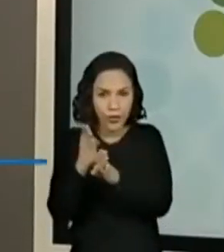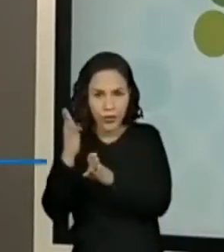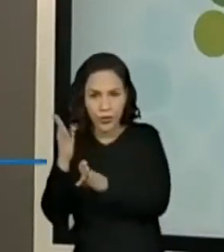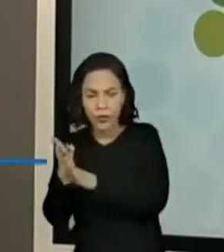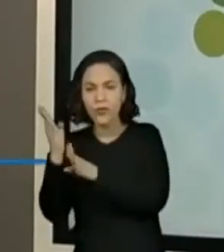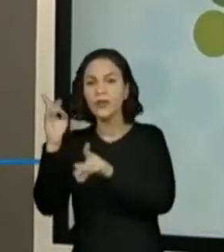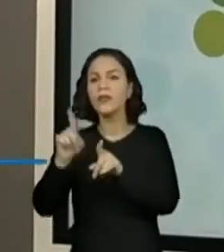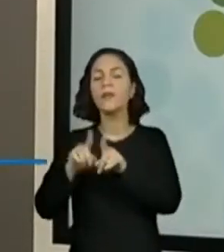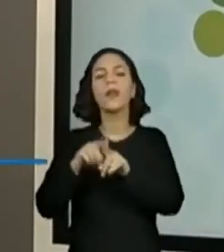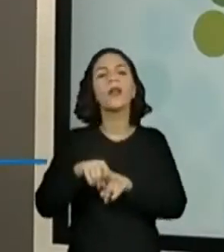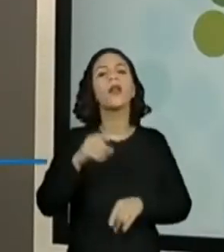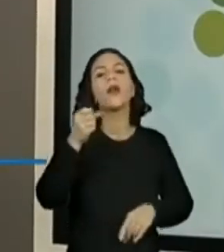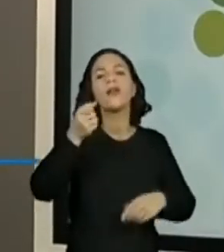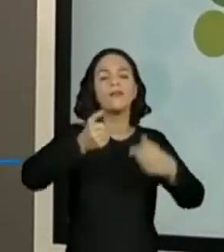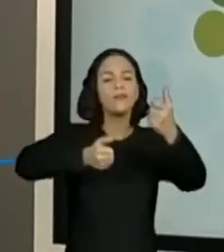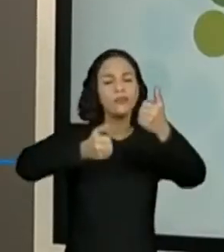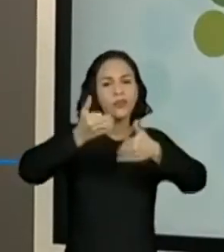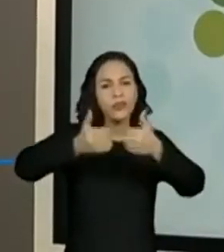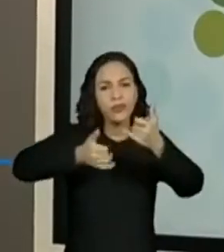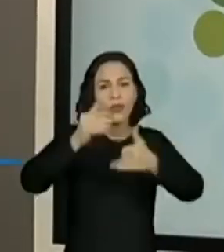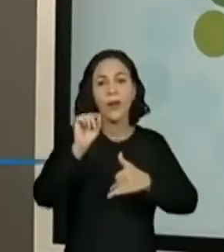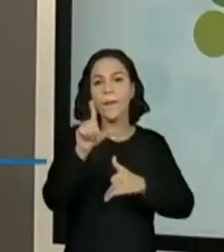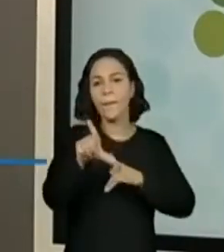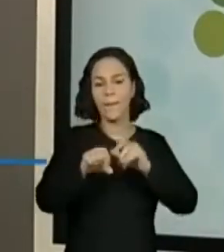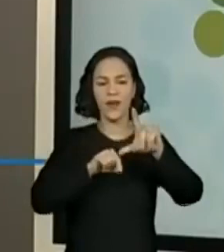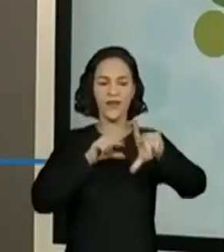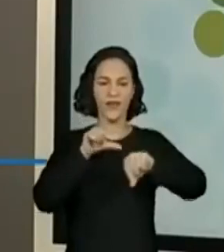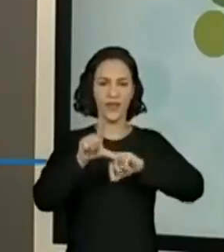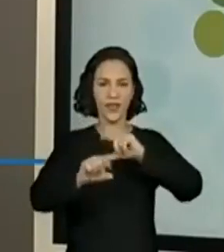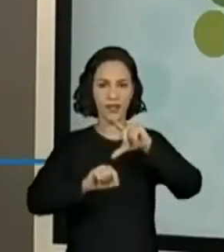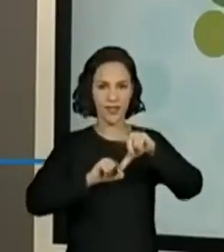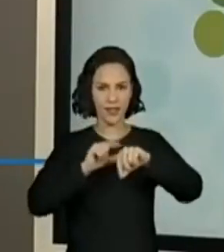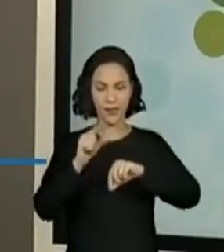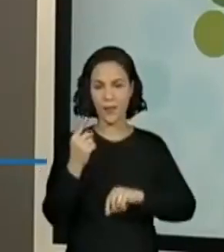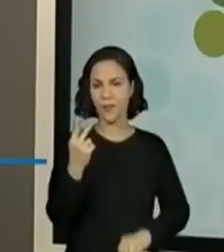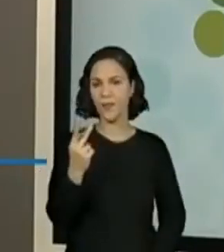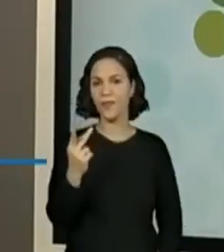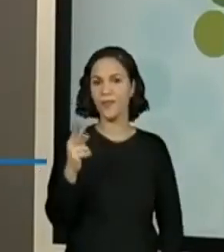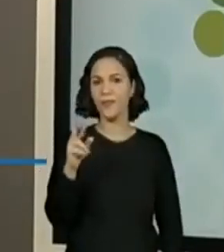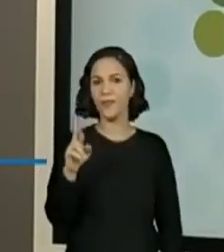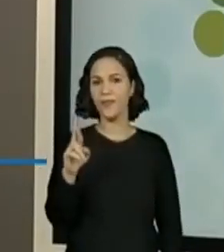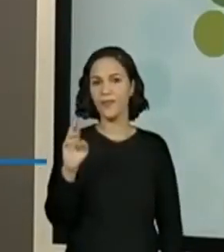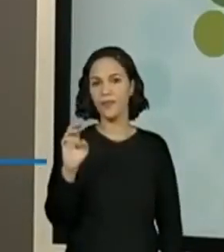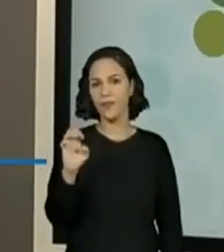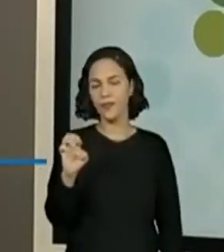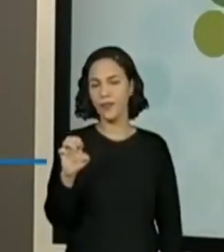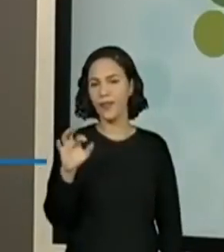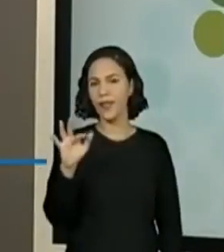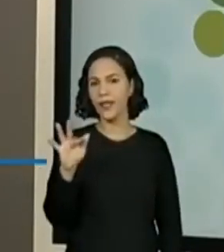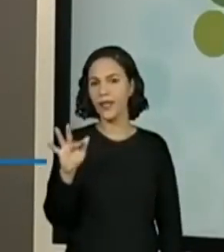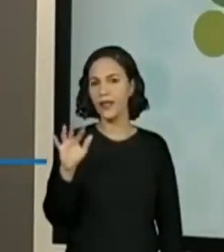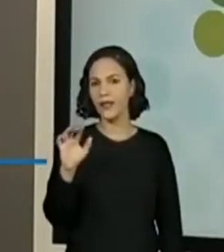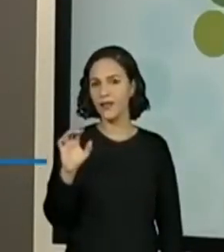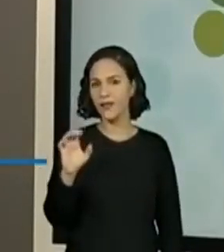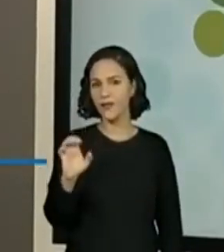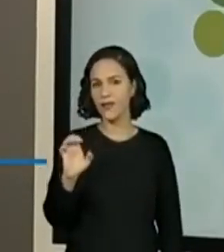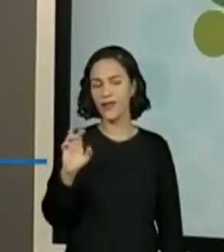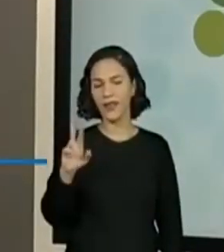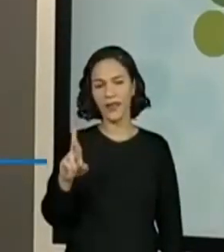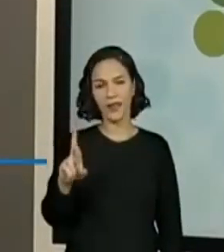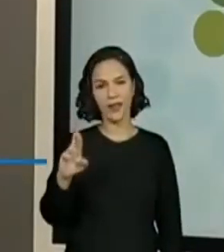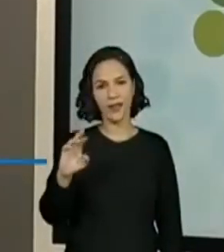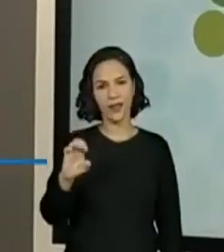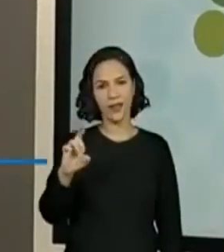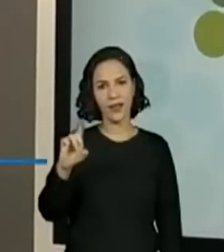contar aí um pouquinho das nossas preferências. Ontem, a gente já pensou nas preferências em relação aos